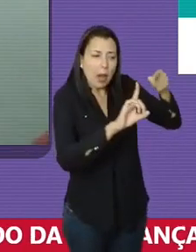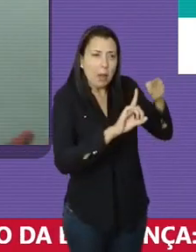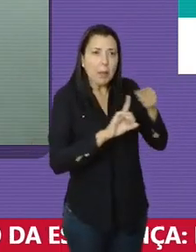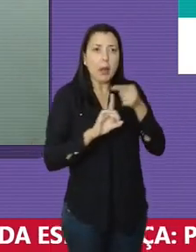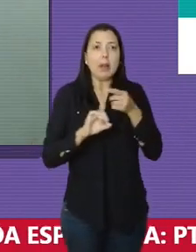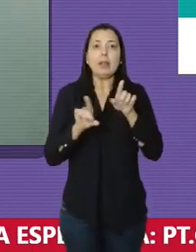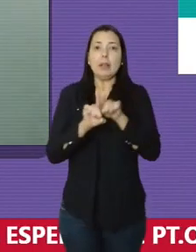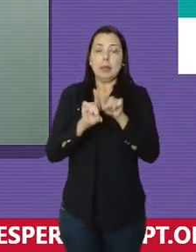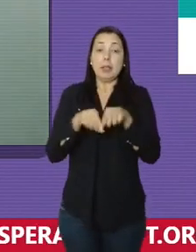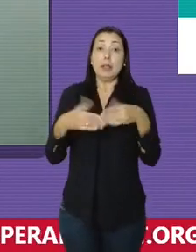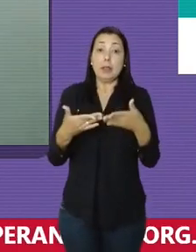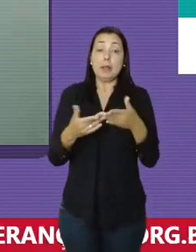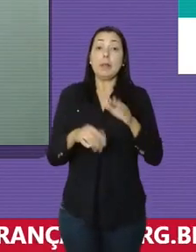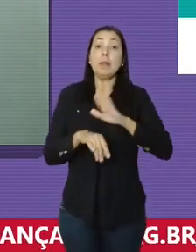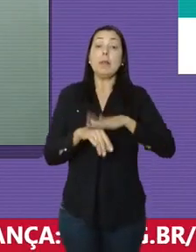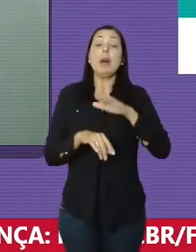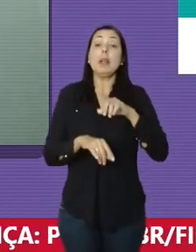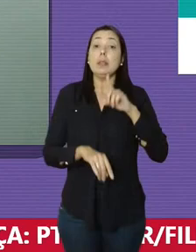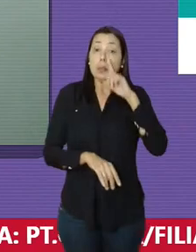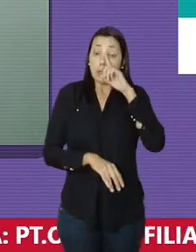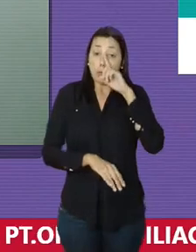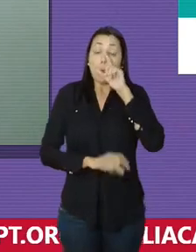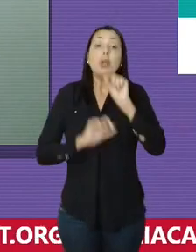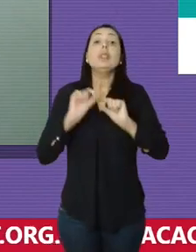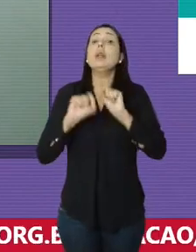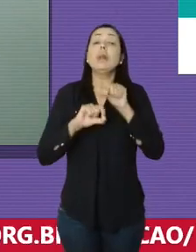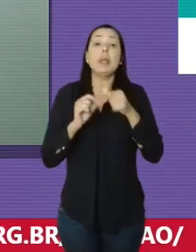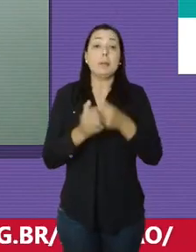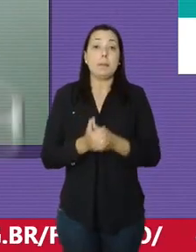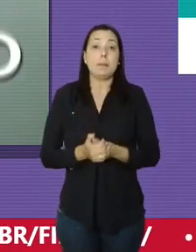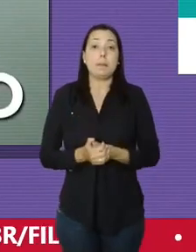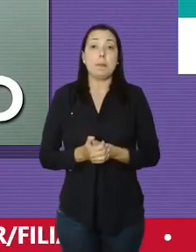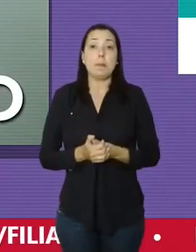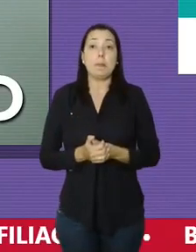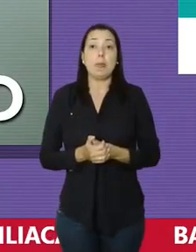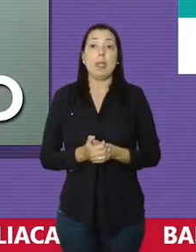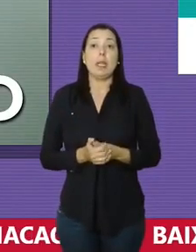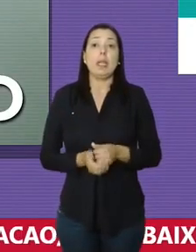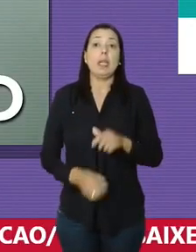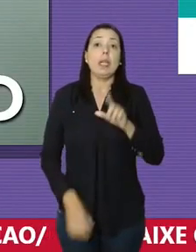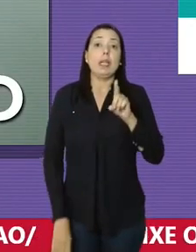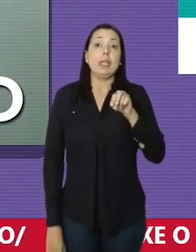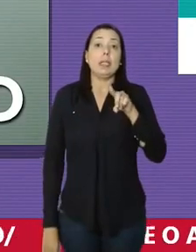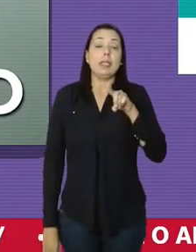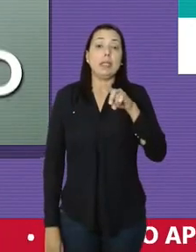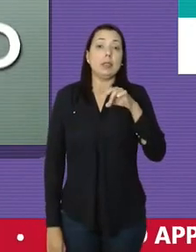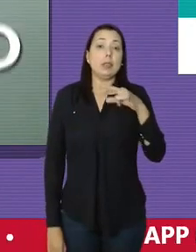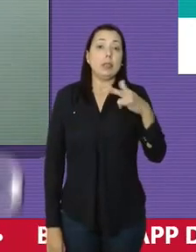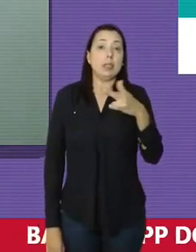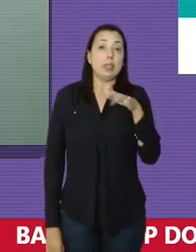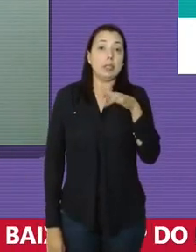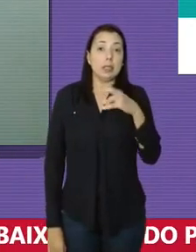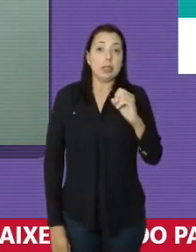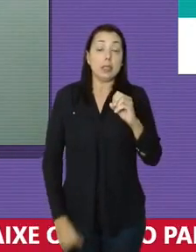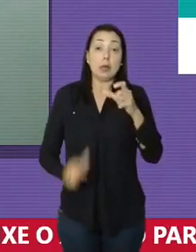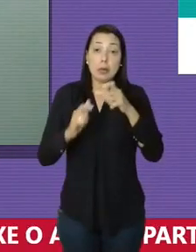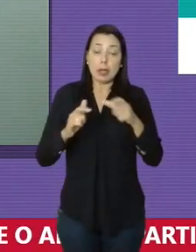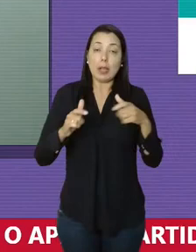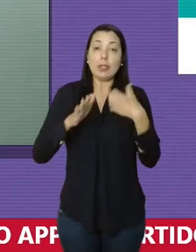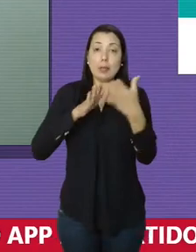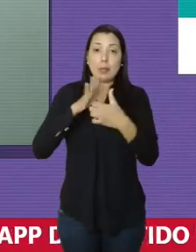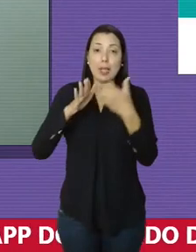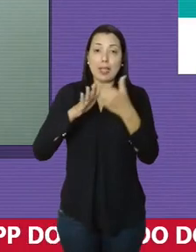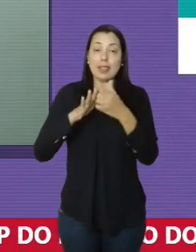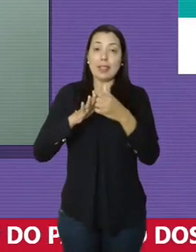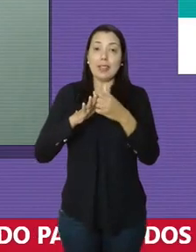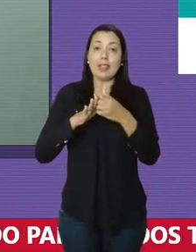frentes. As mais graves são a desnacionalização das nossas grandes empresas